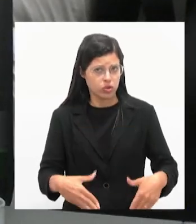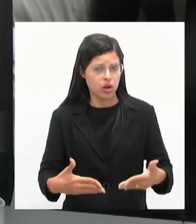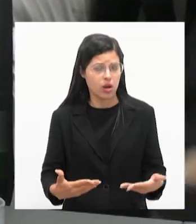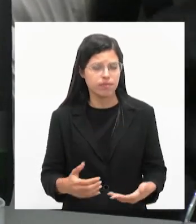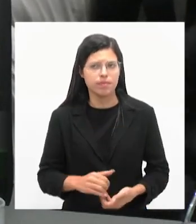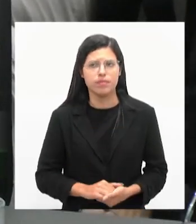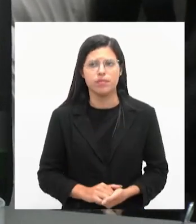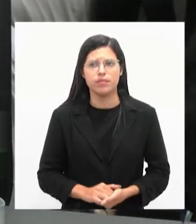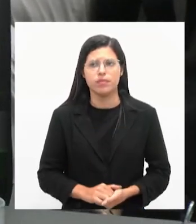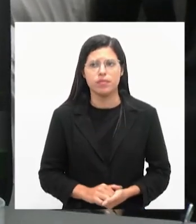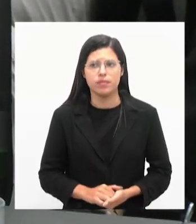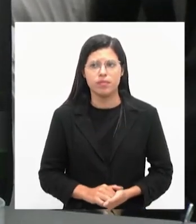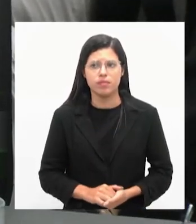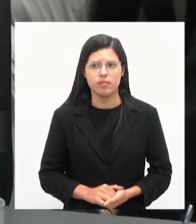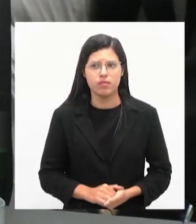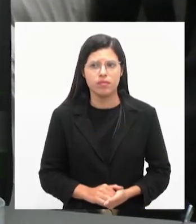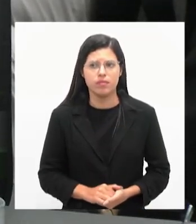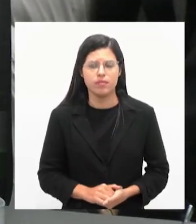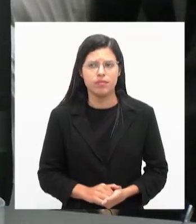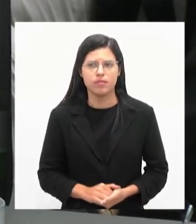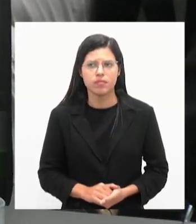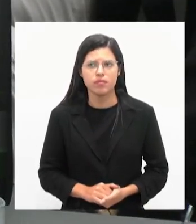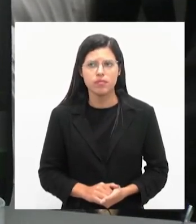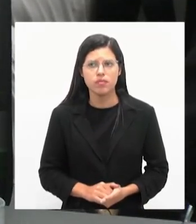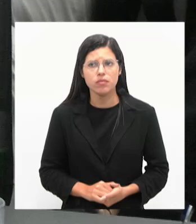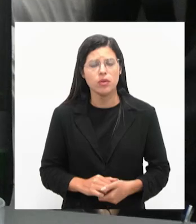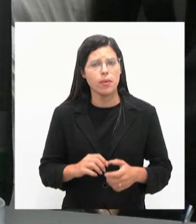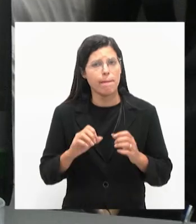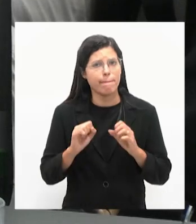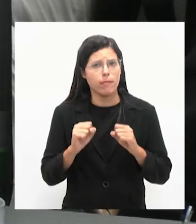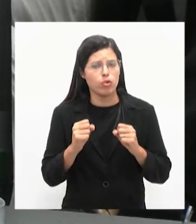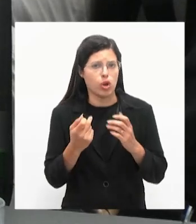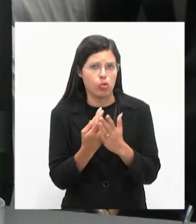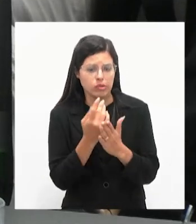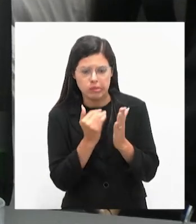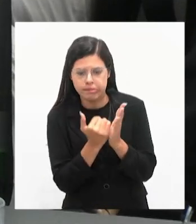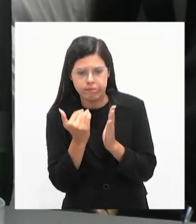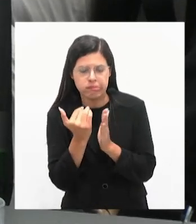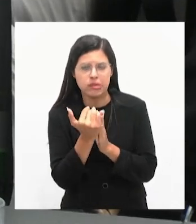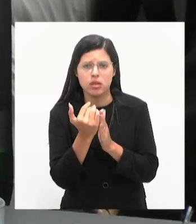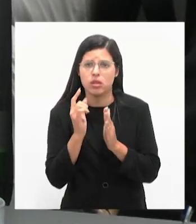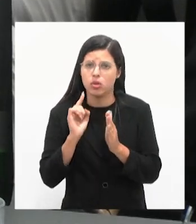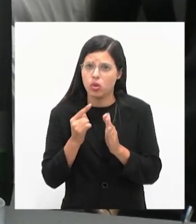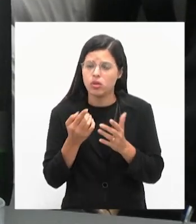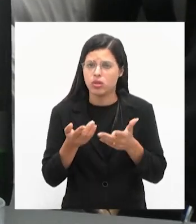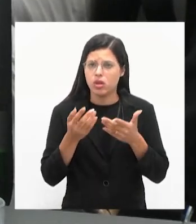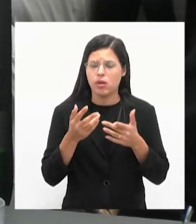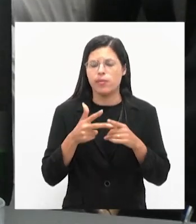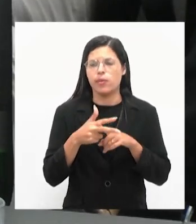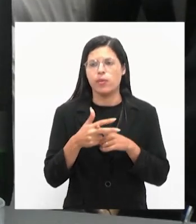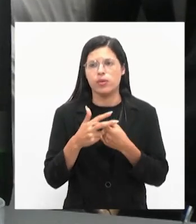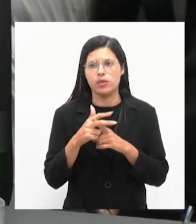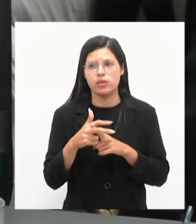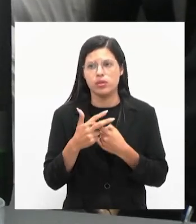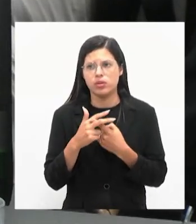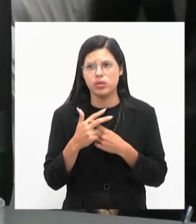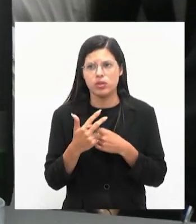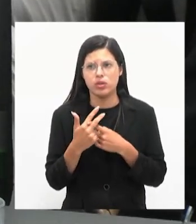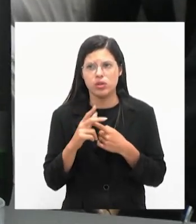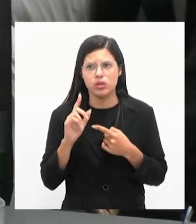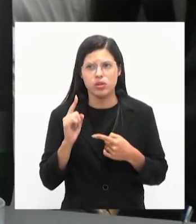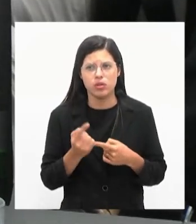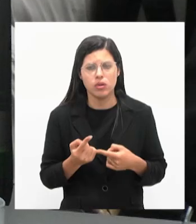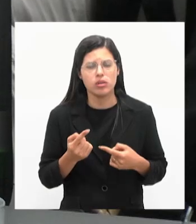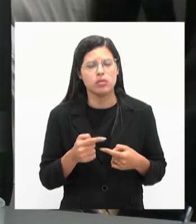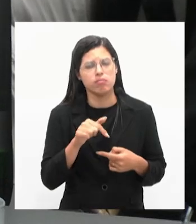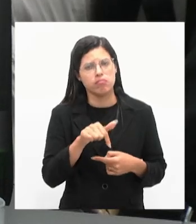E, assim, excessos pode haver, e nós queremos corrigir. Estamos aqui para ouvir os senhores, para sentar,